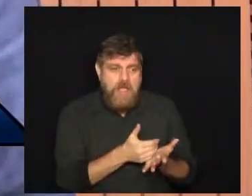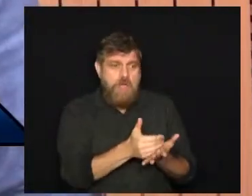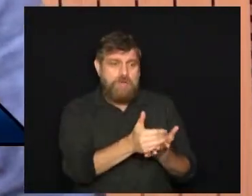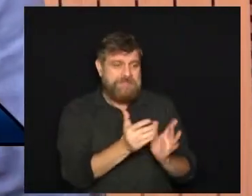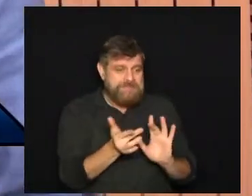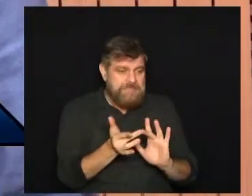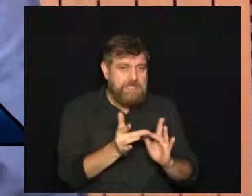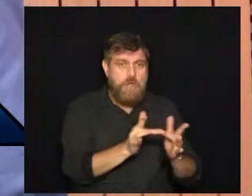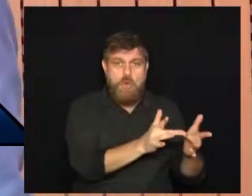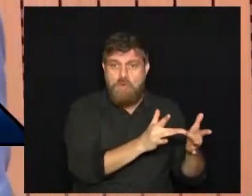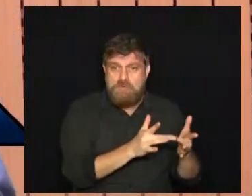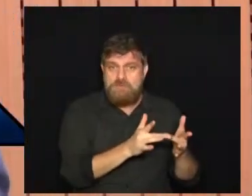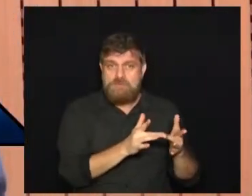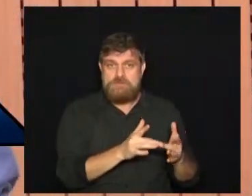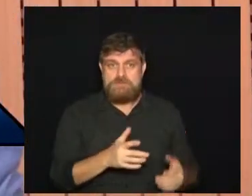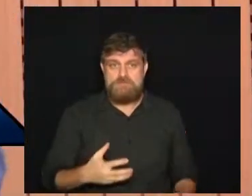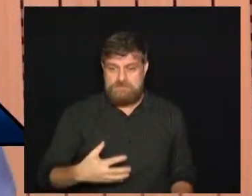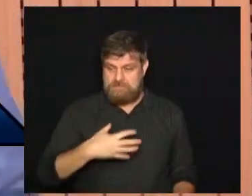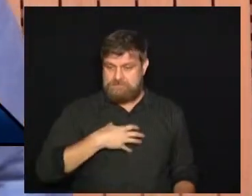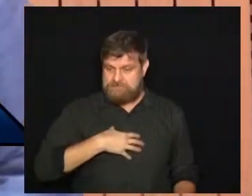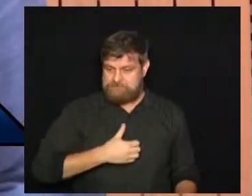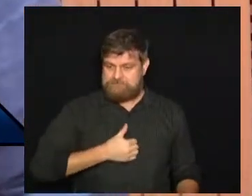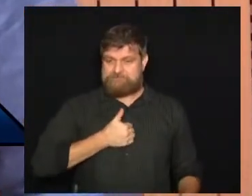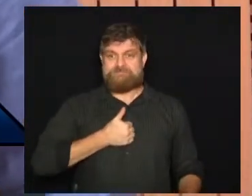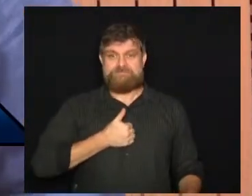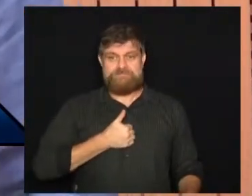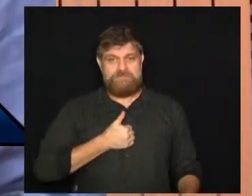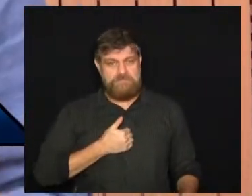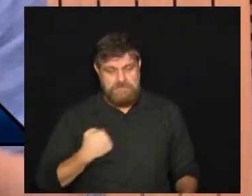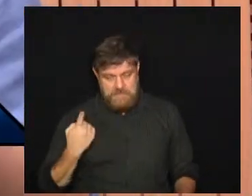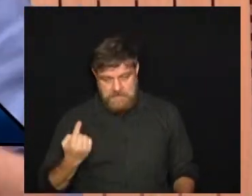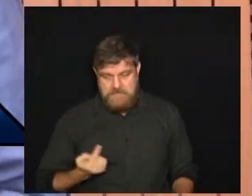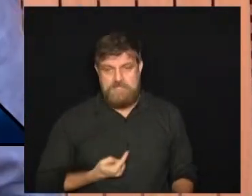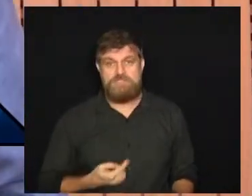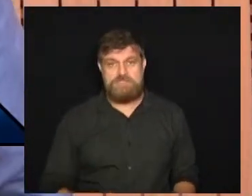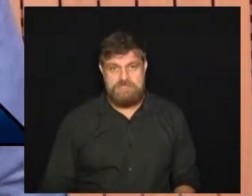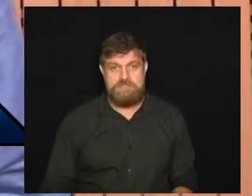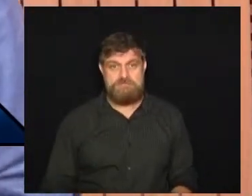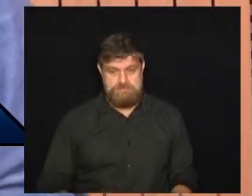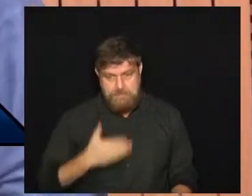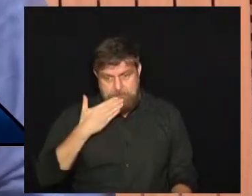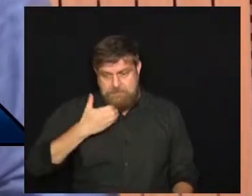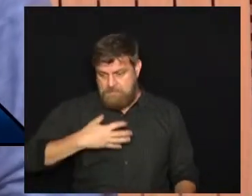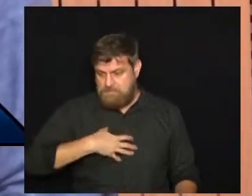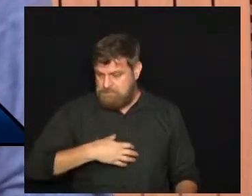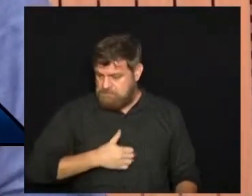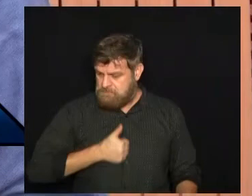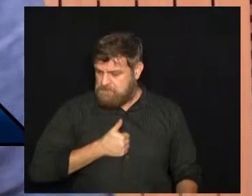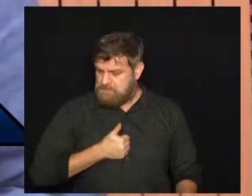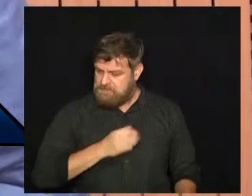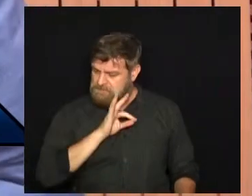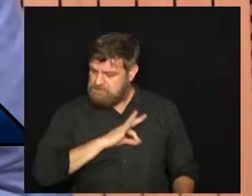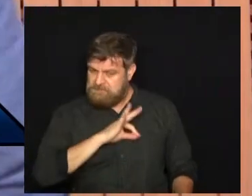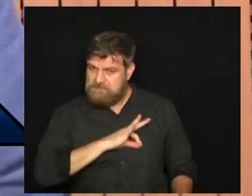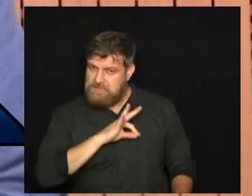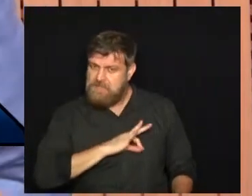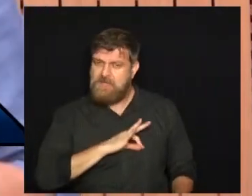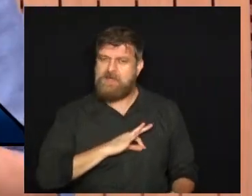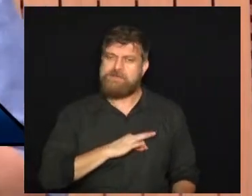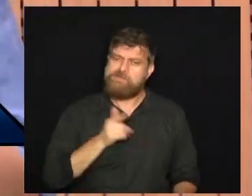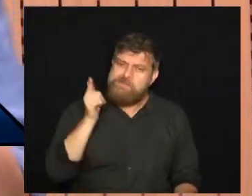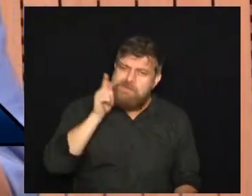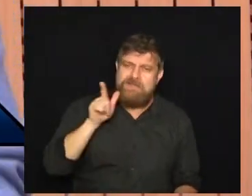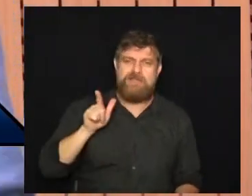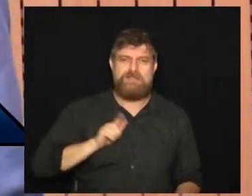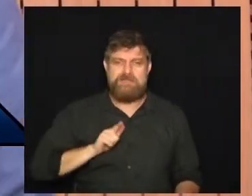relacionar. Autoestima, né? Autoestima, André, a gente começa a ter uma autoestima, você ganha seu dinheirinho, coloca aqui, nisso